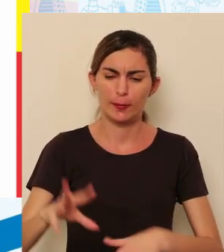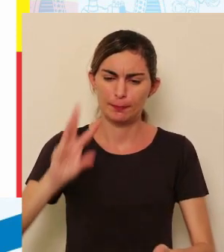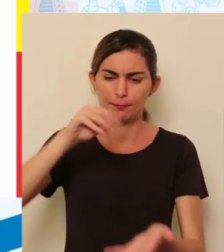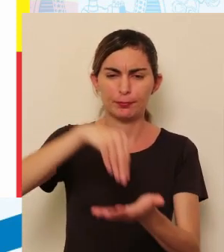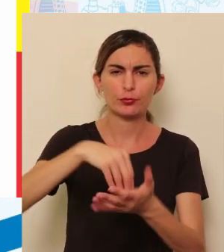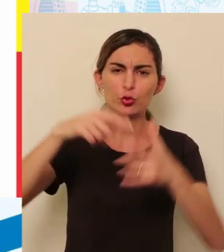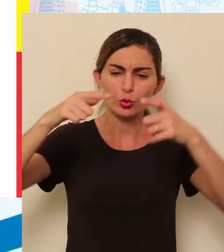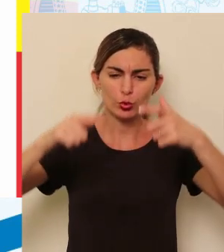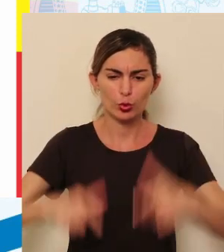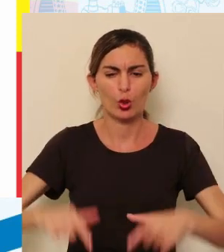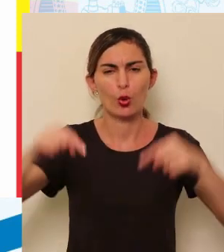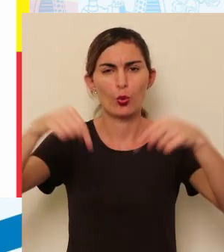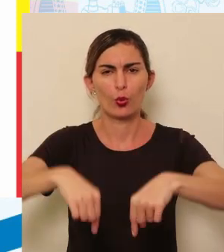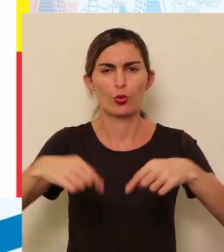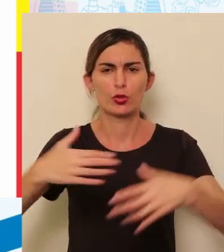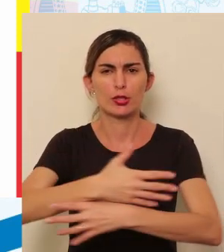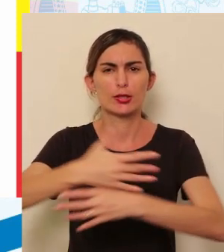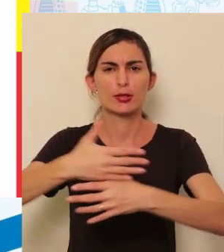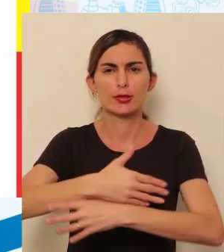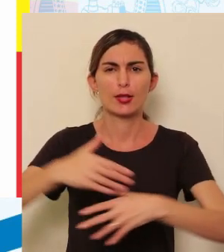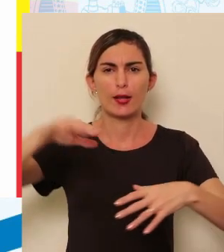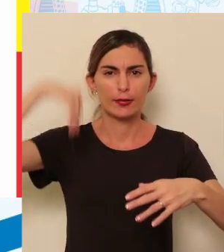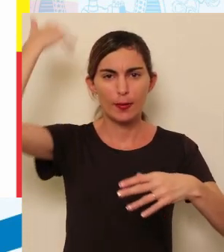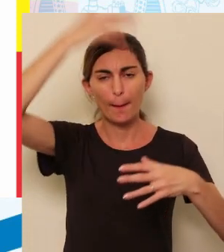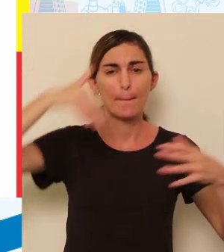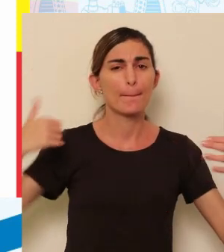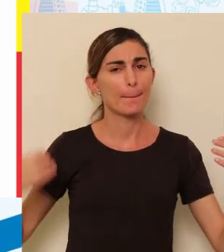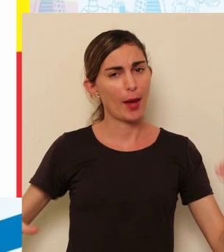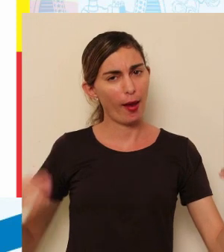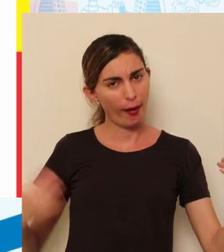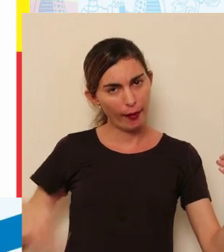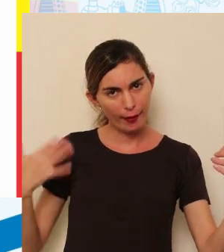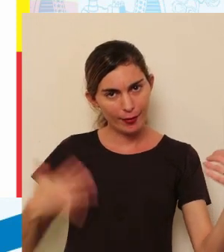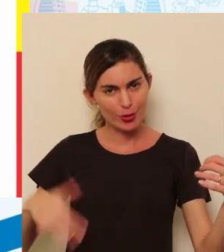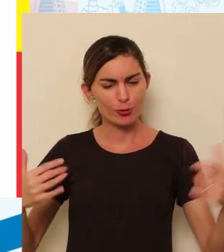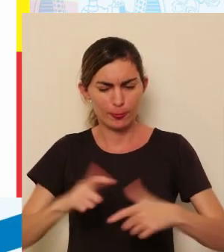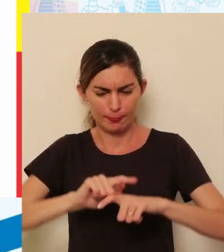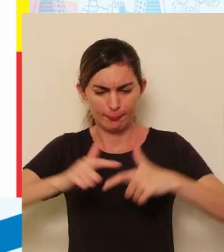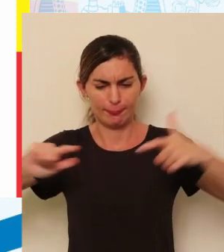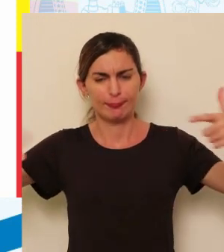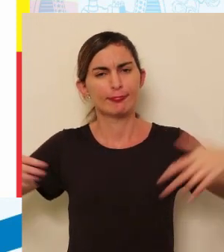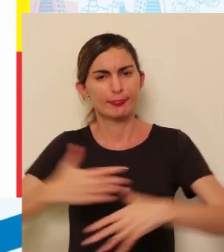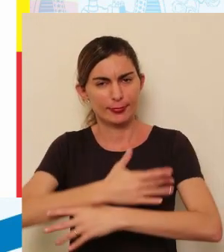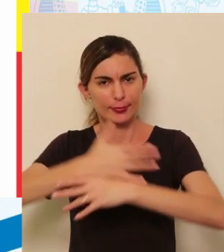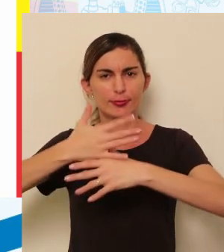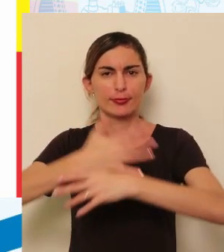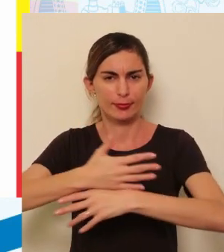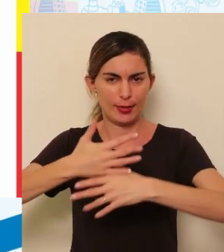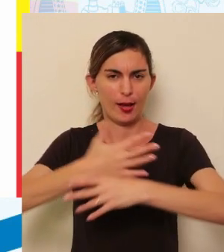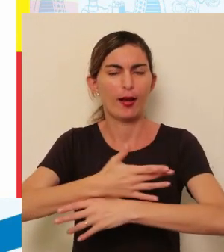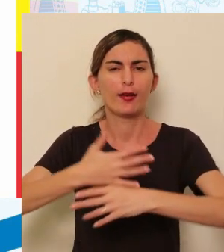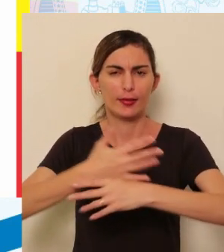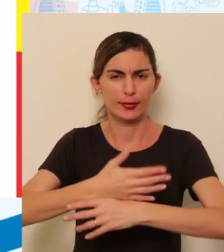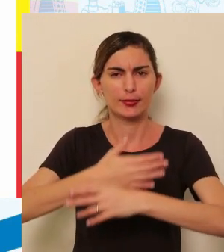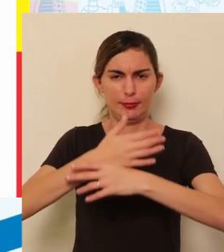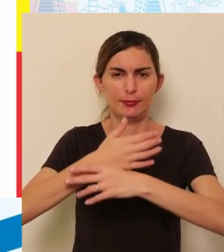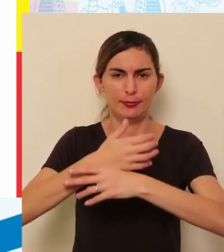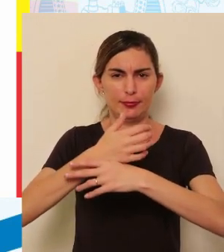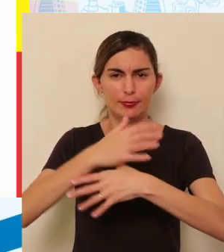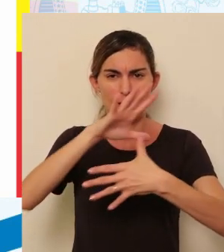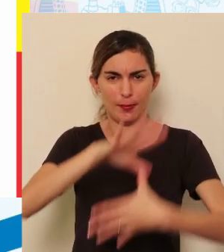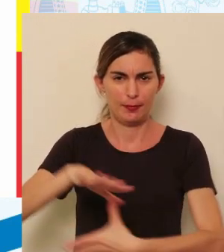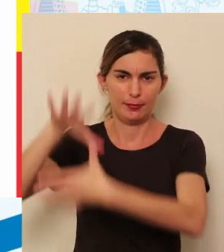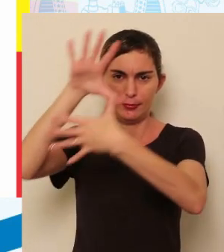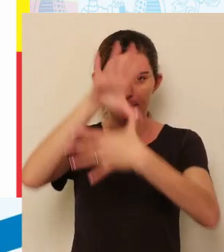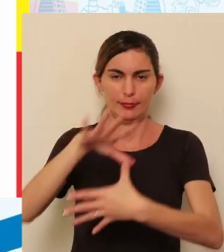foi estabelecida no local onde hoje fica a cidade do México. Vejam, o México, uma grande cidade, uma mega cidade da